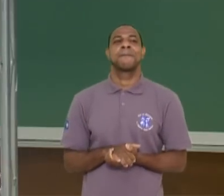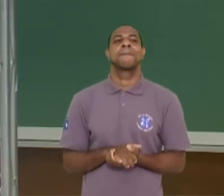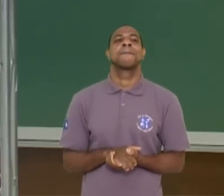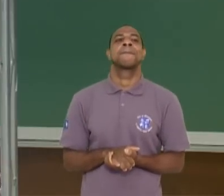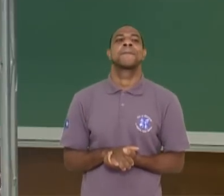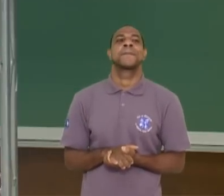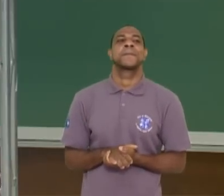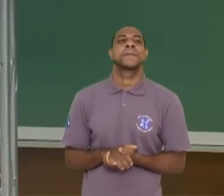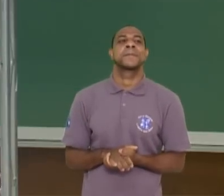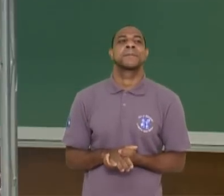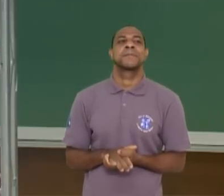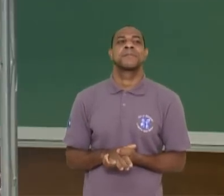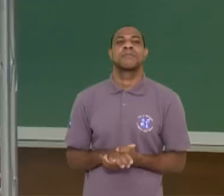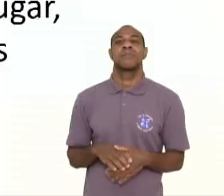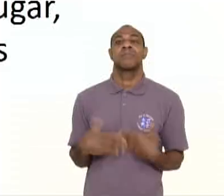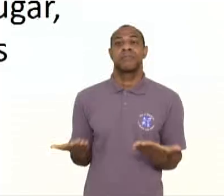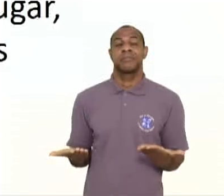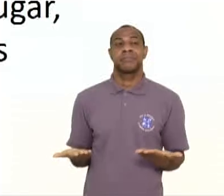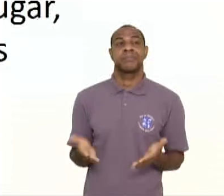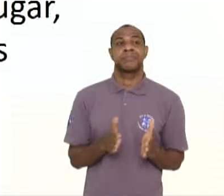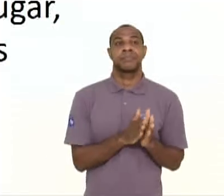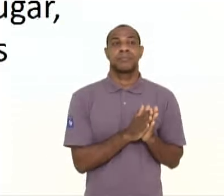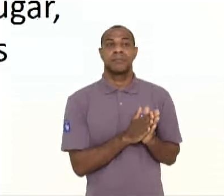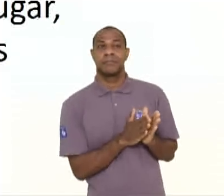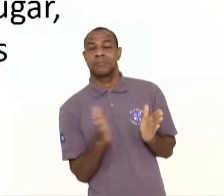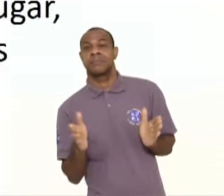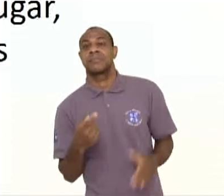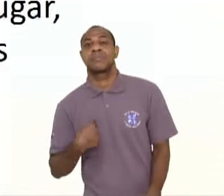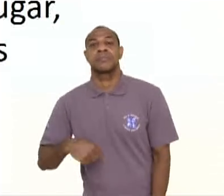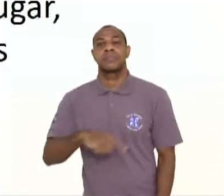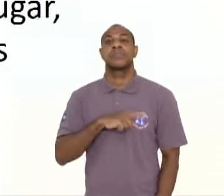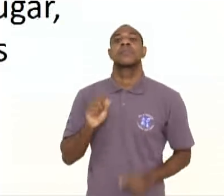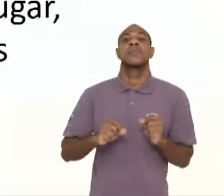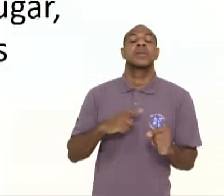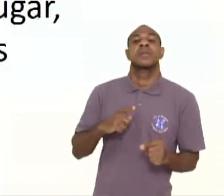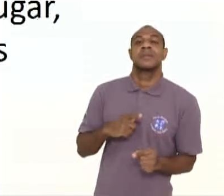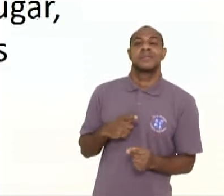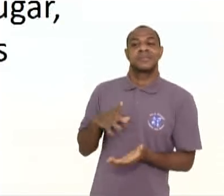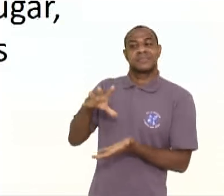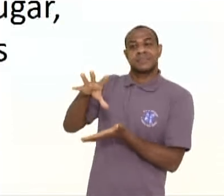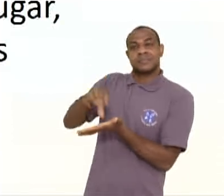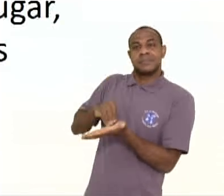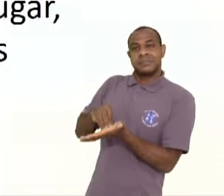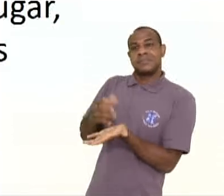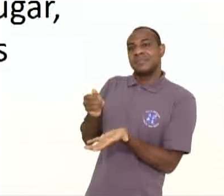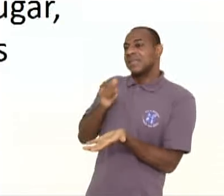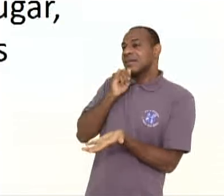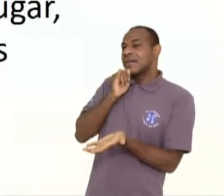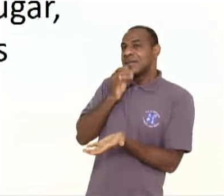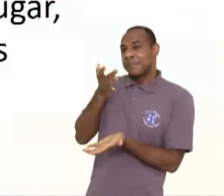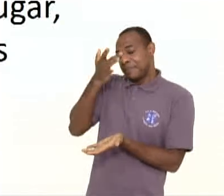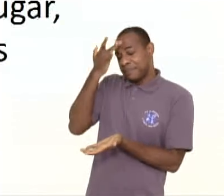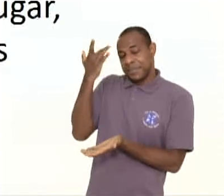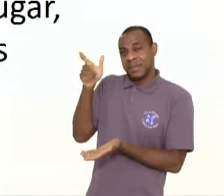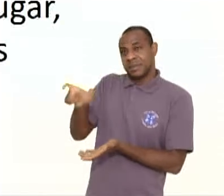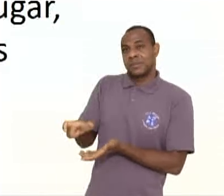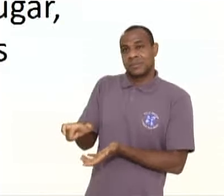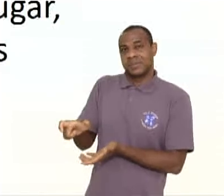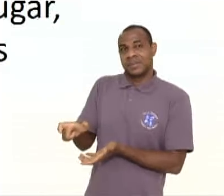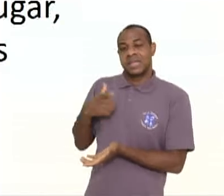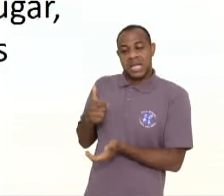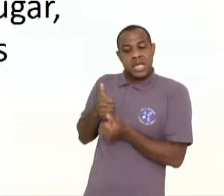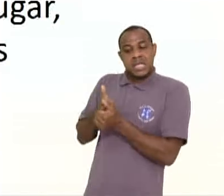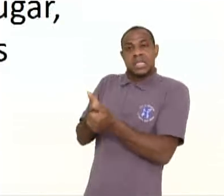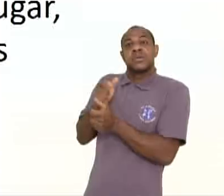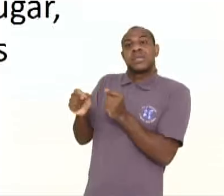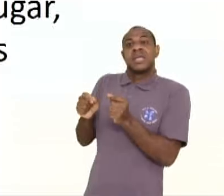da imitação. Então durante toda a nossa vida, nos baseamos em outras pessoas, né? Fatos ou coisas, seguindo exemplos,